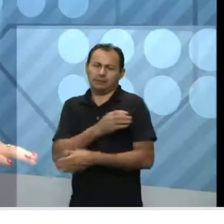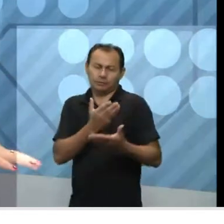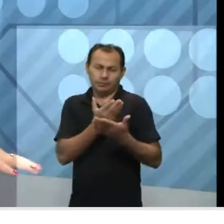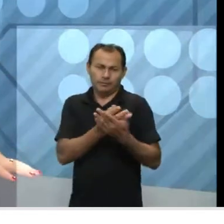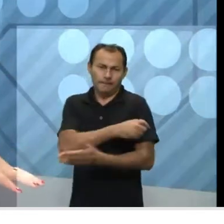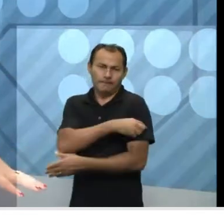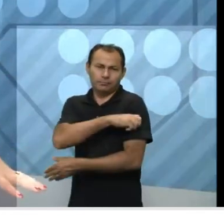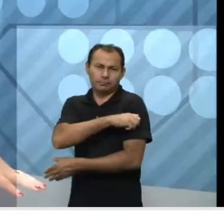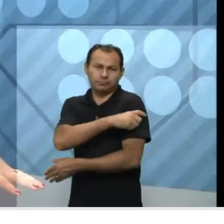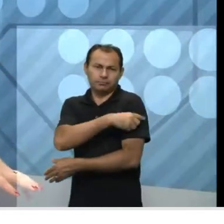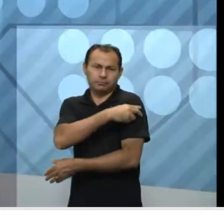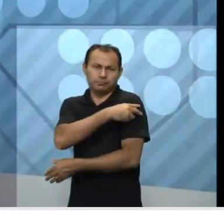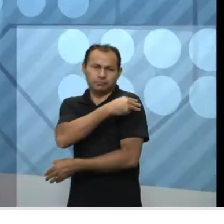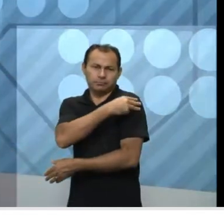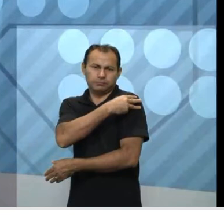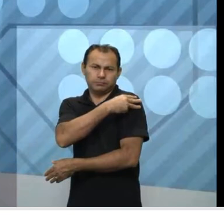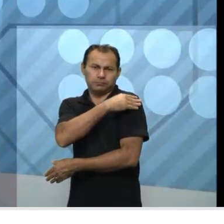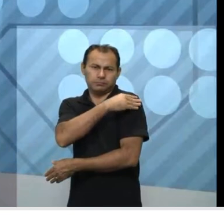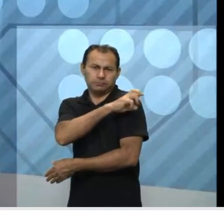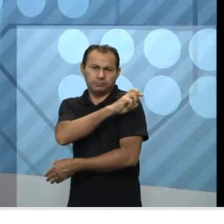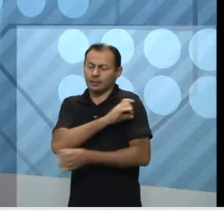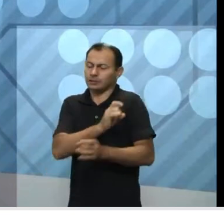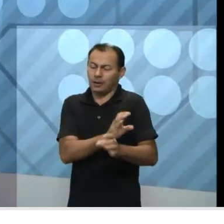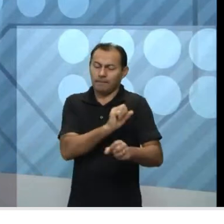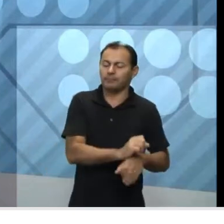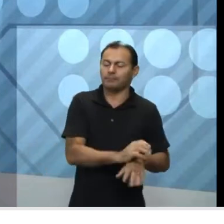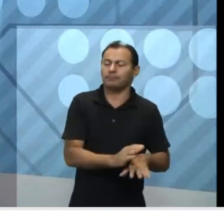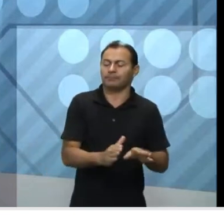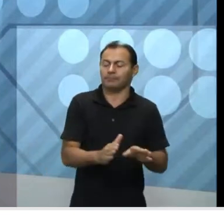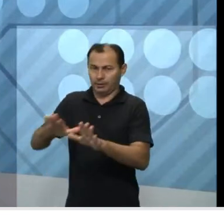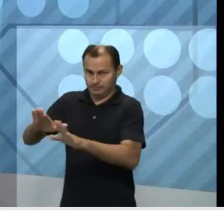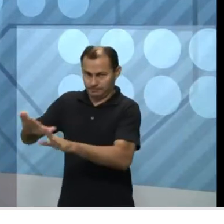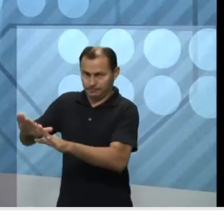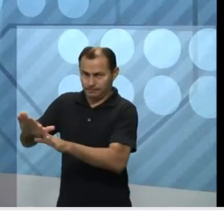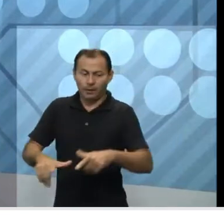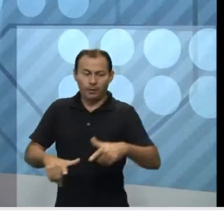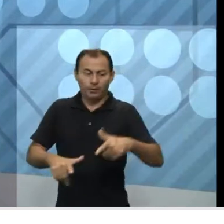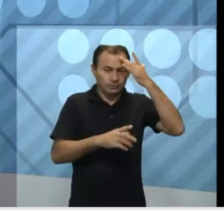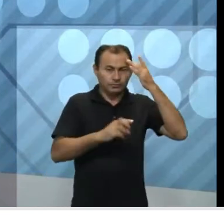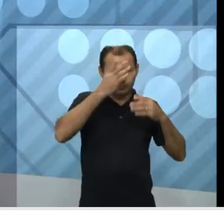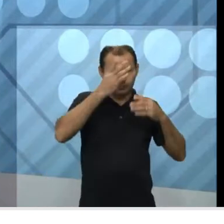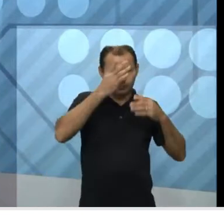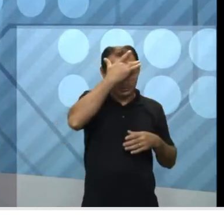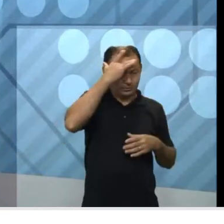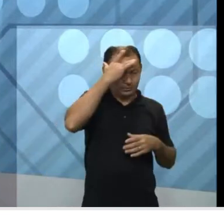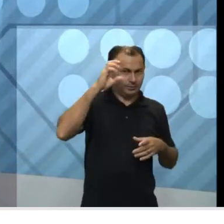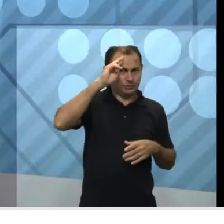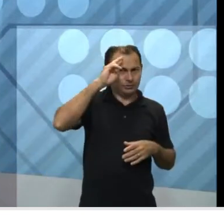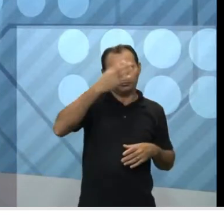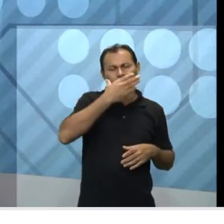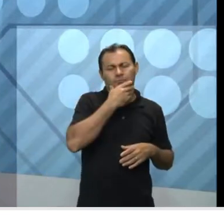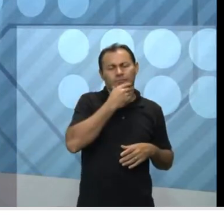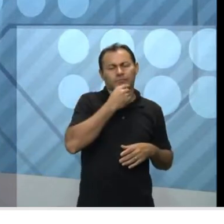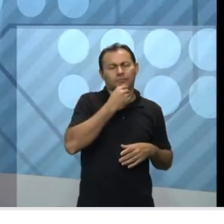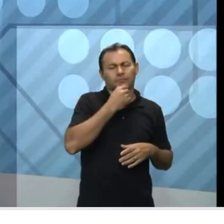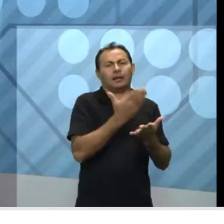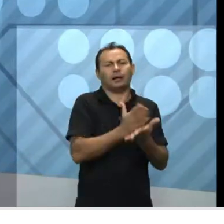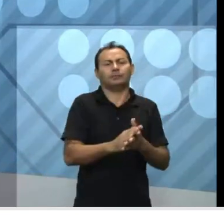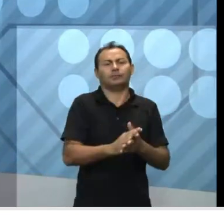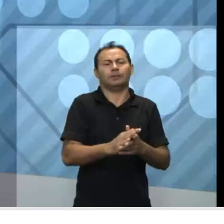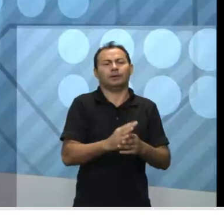agora uma outra pessoa, um senhor também, mas que terminou os